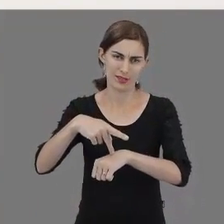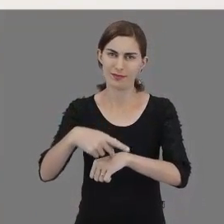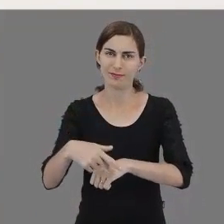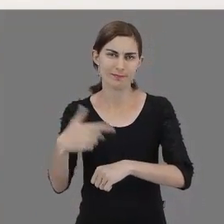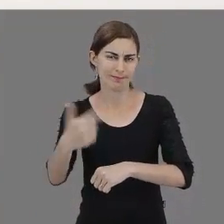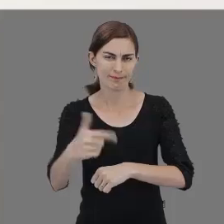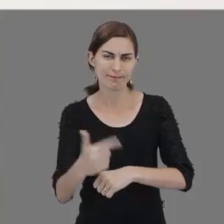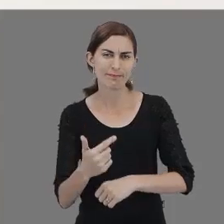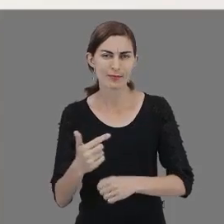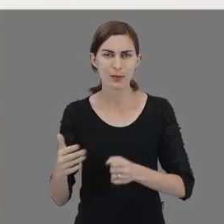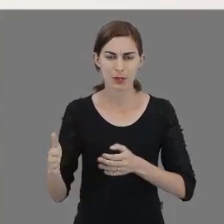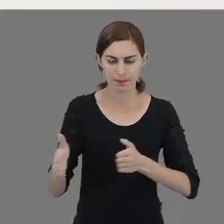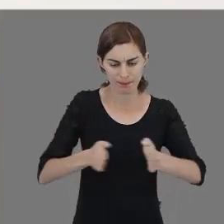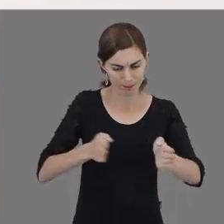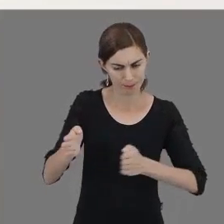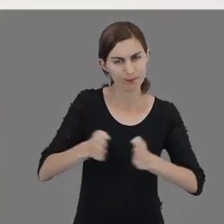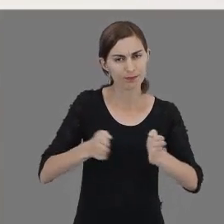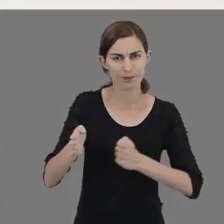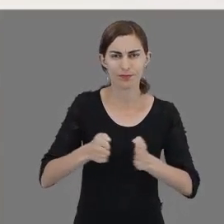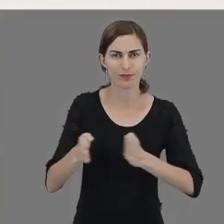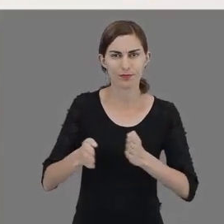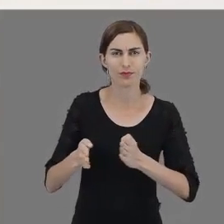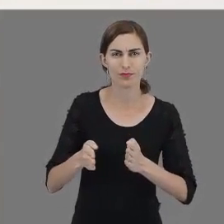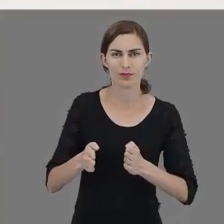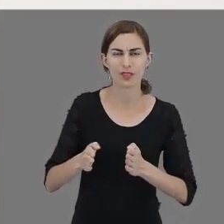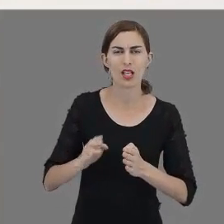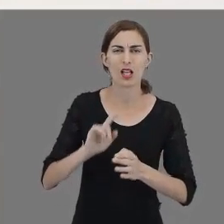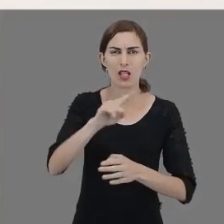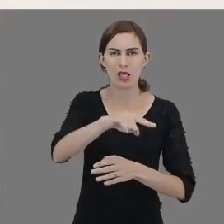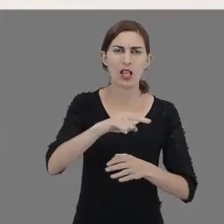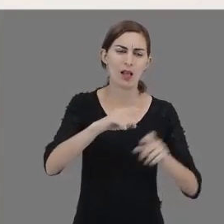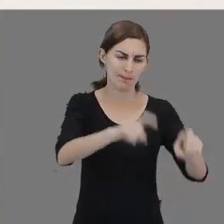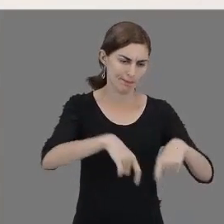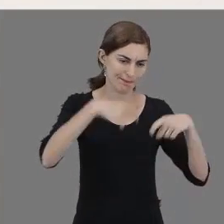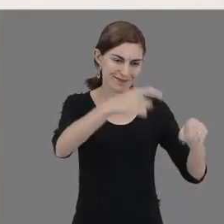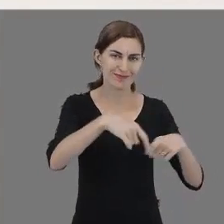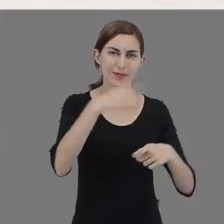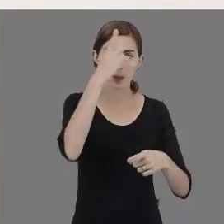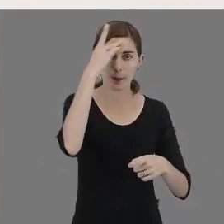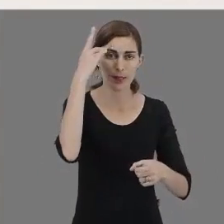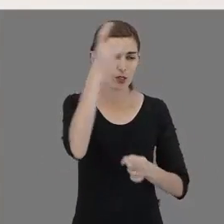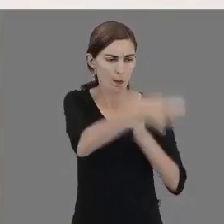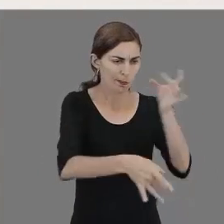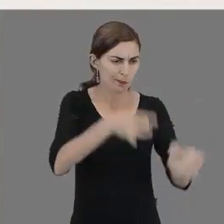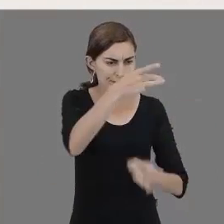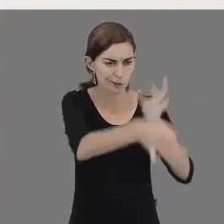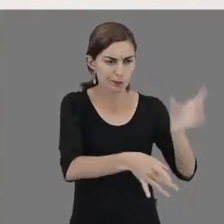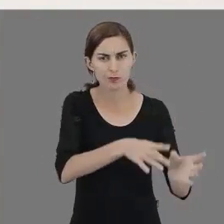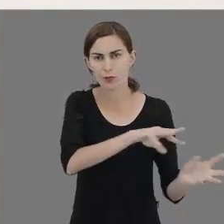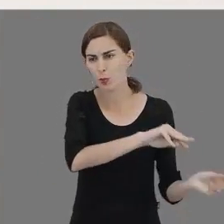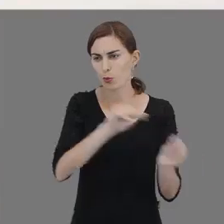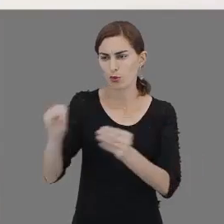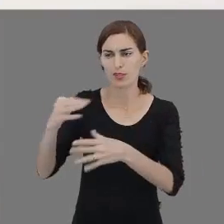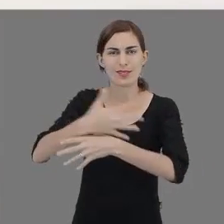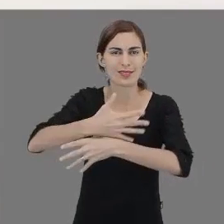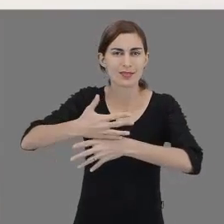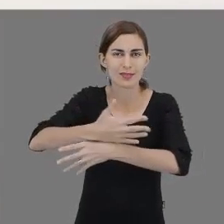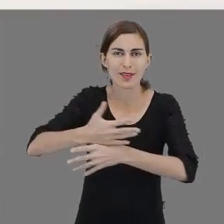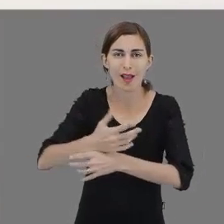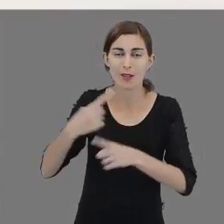gente também tem nesse período o início do êxodo rural, né? Porque a mão de obra estava toda no campo, enquanto que as indústrias começaram a se instalar nas